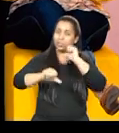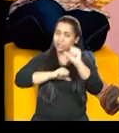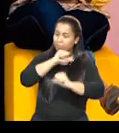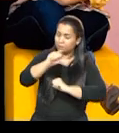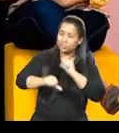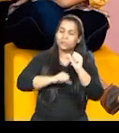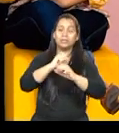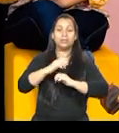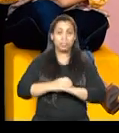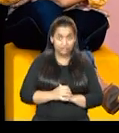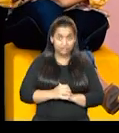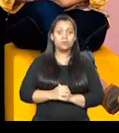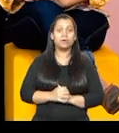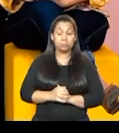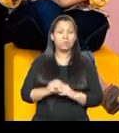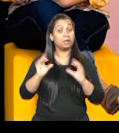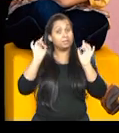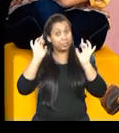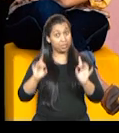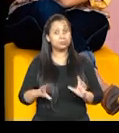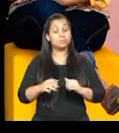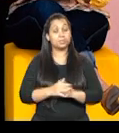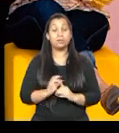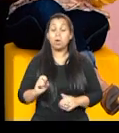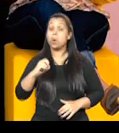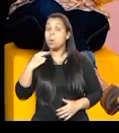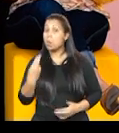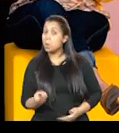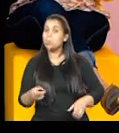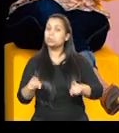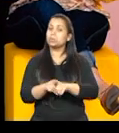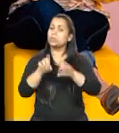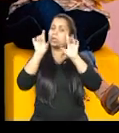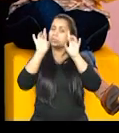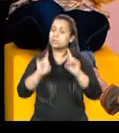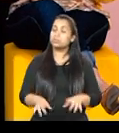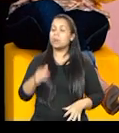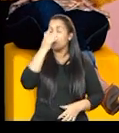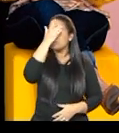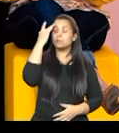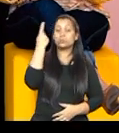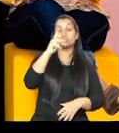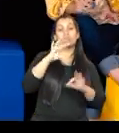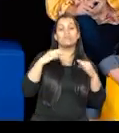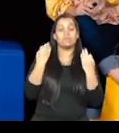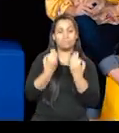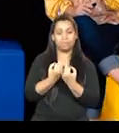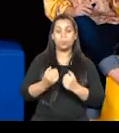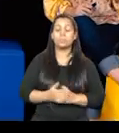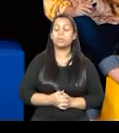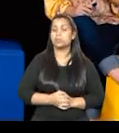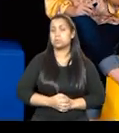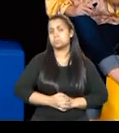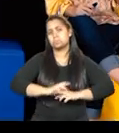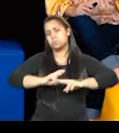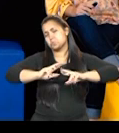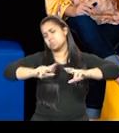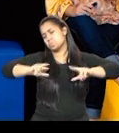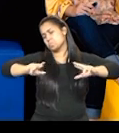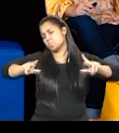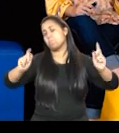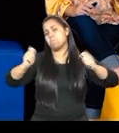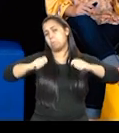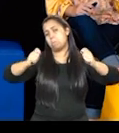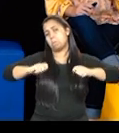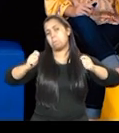trecho dela para que ela fique ainda mais especial. Ou então, homenageie alguém da sua família. São inúmeras as possibilidades que